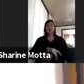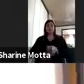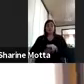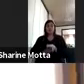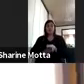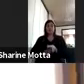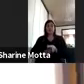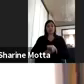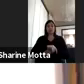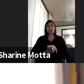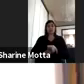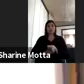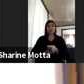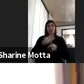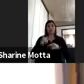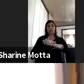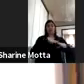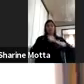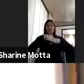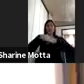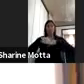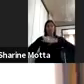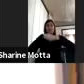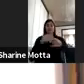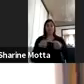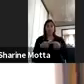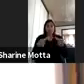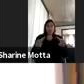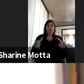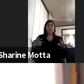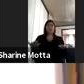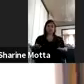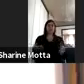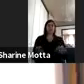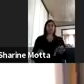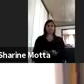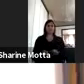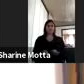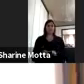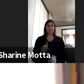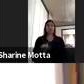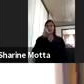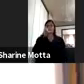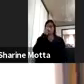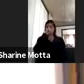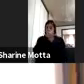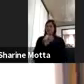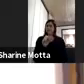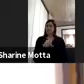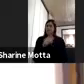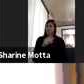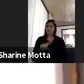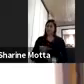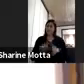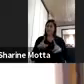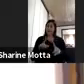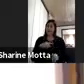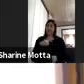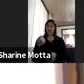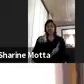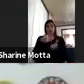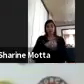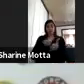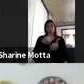desigualdades sociais e não com o seu alargamento, é uma missão que não é fácil. Mas nós não vamos